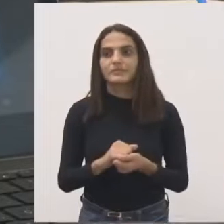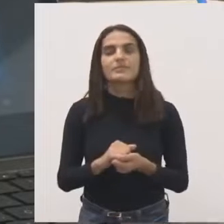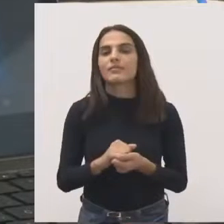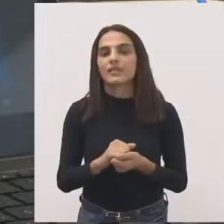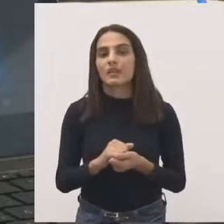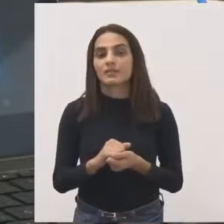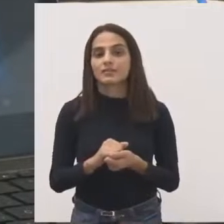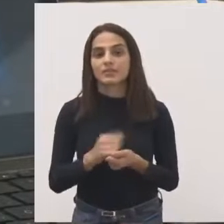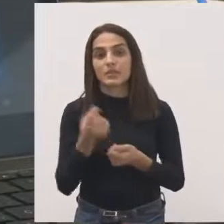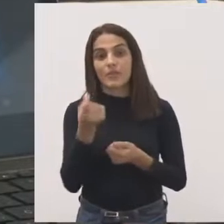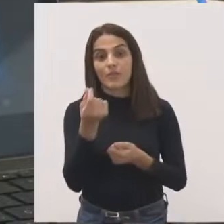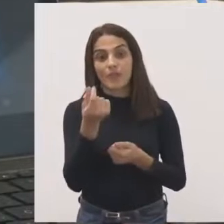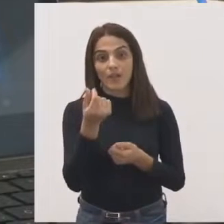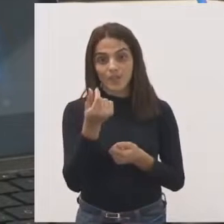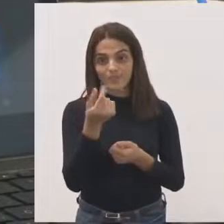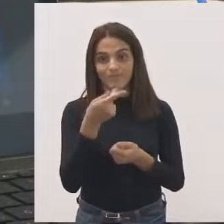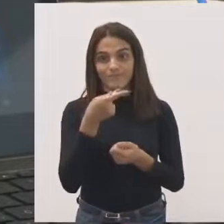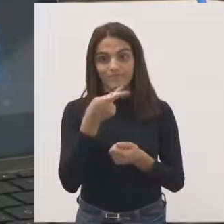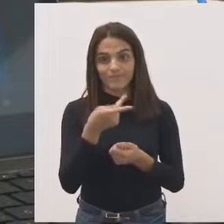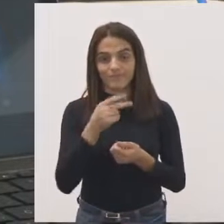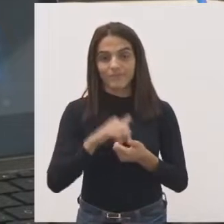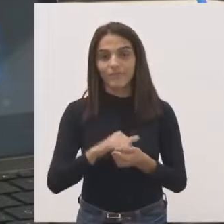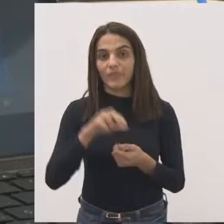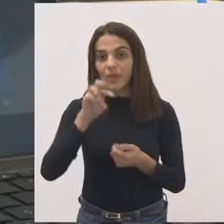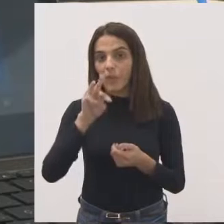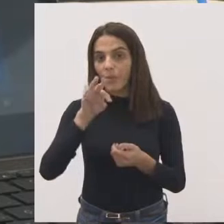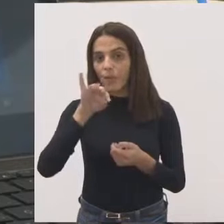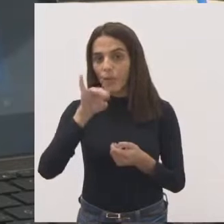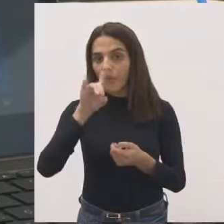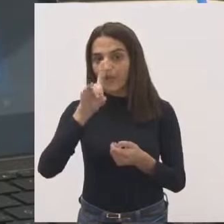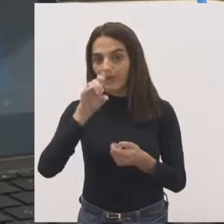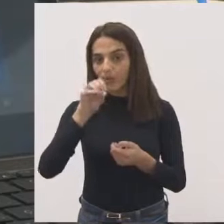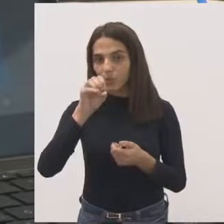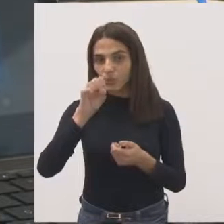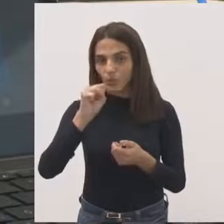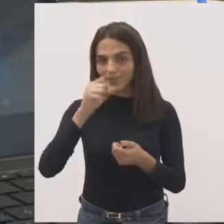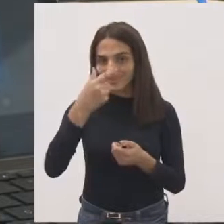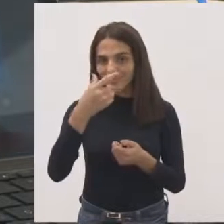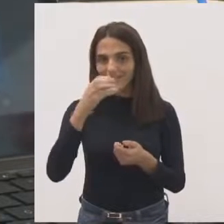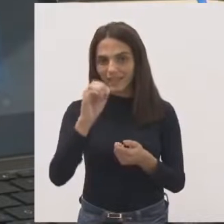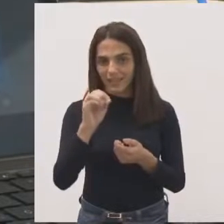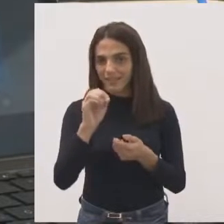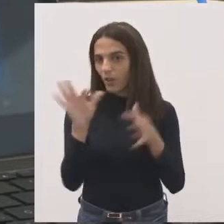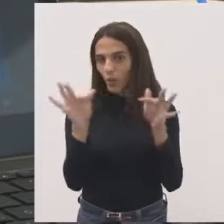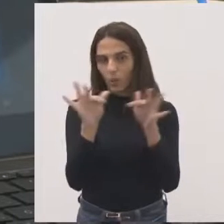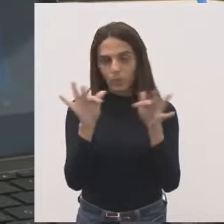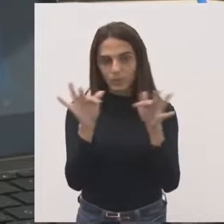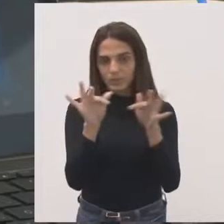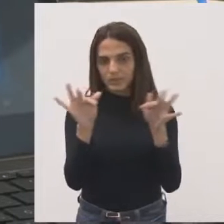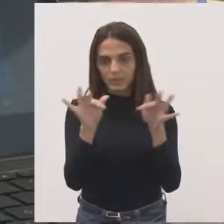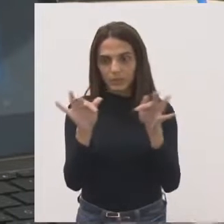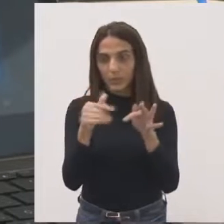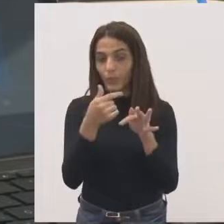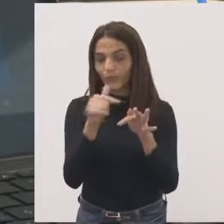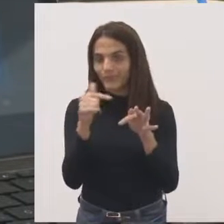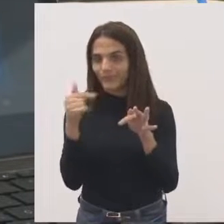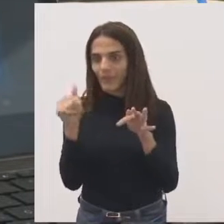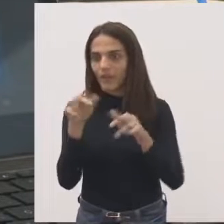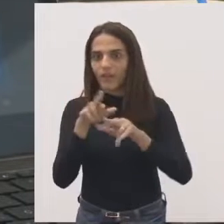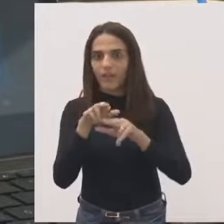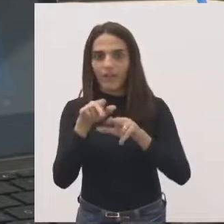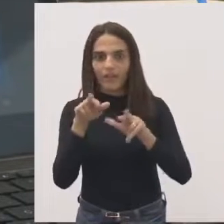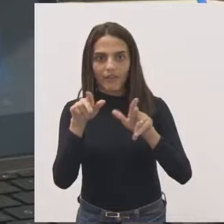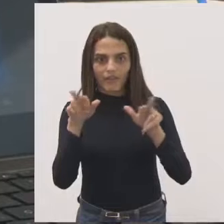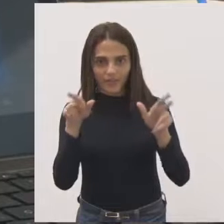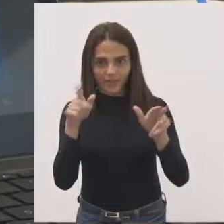preço, só rapidamente para vocês entenderem. O Windows 10 Home, que é o básico, tá? Que ele não tem tantas funções como